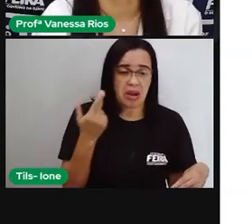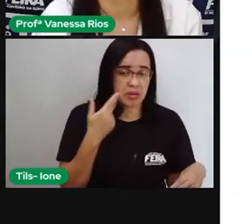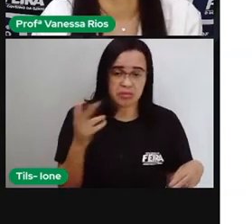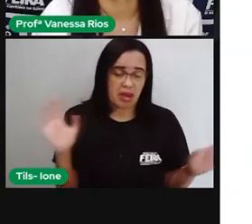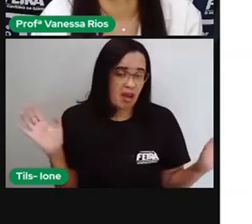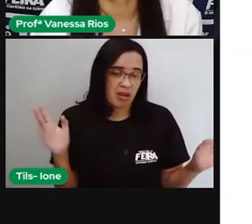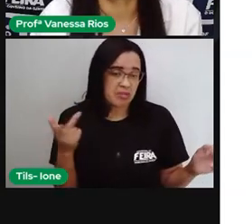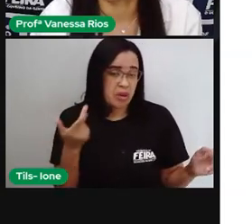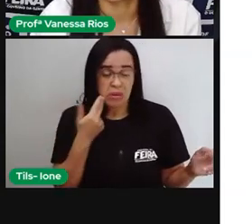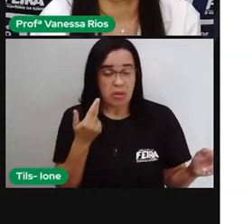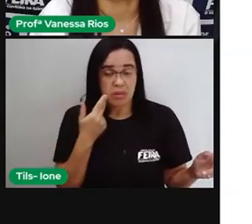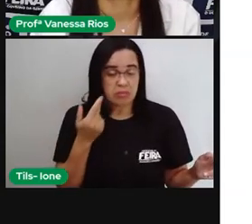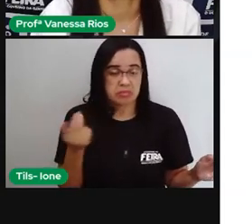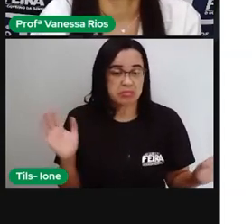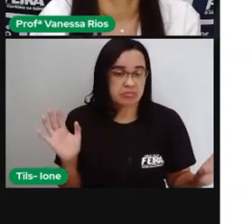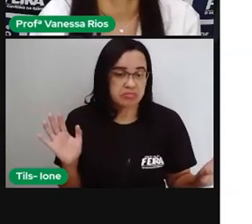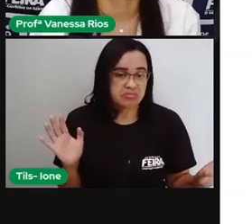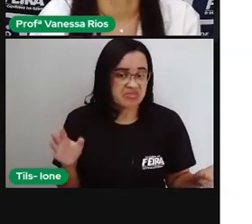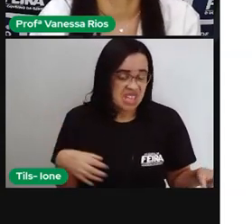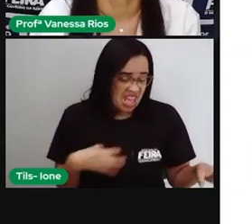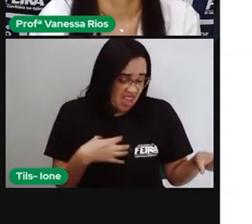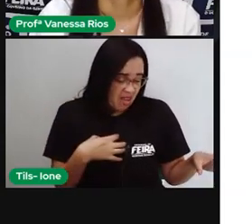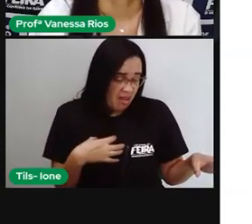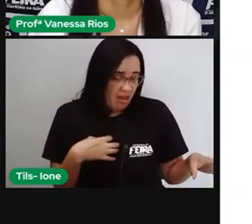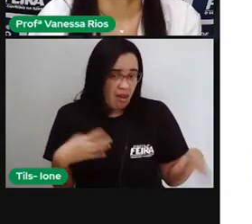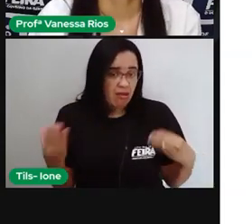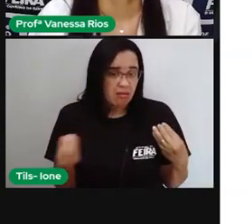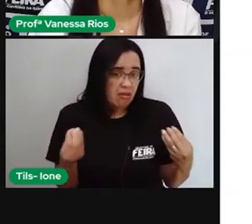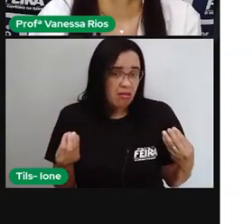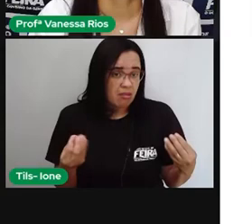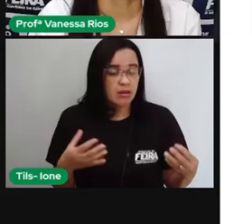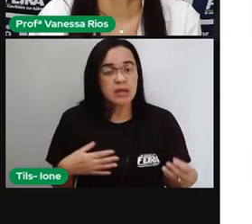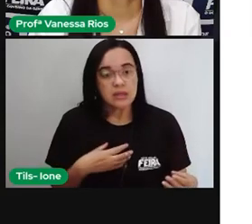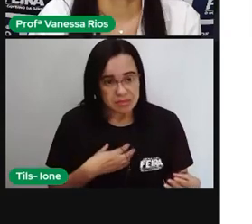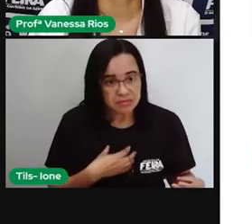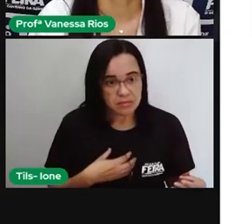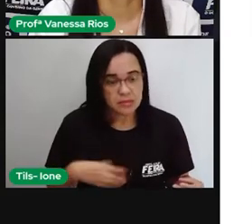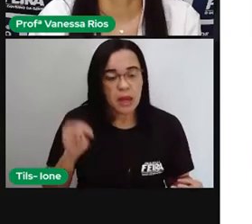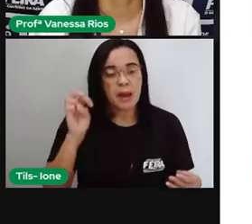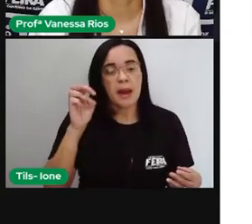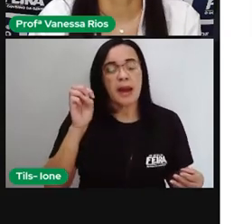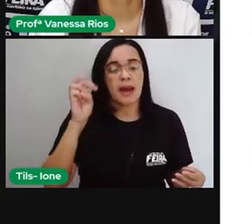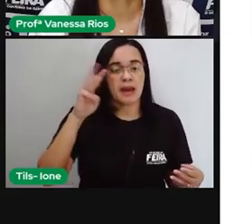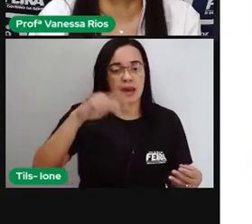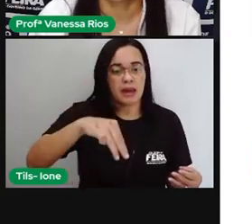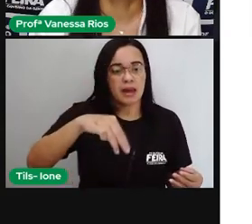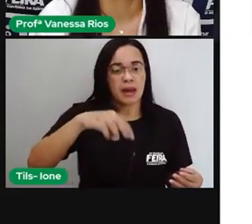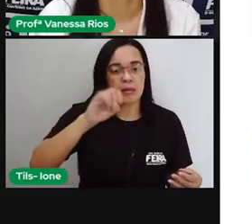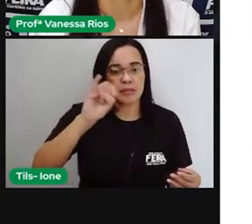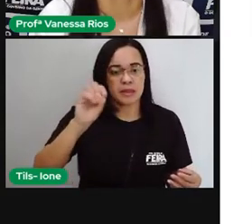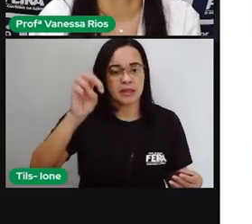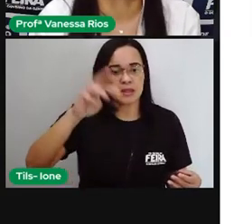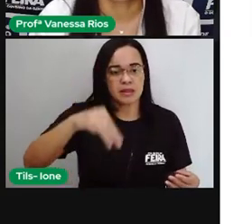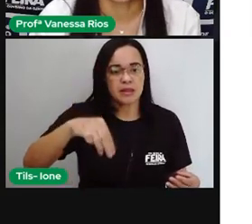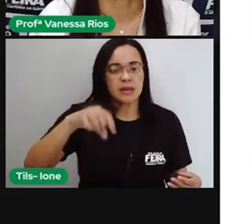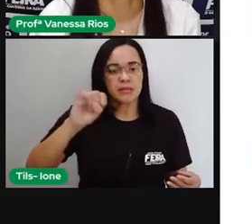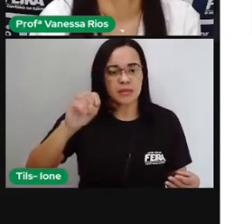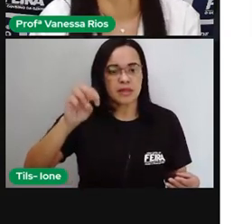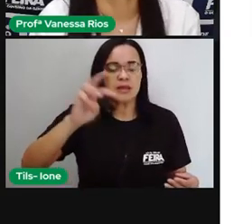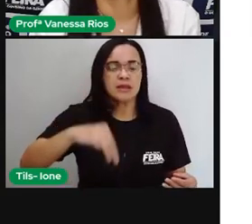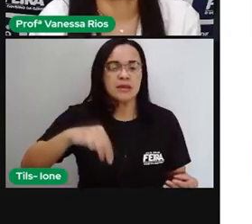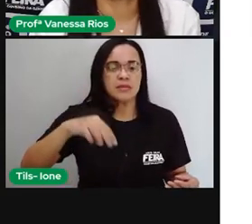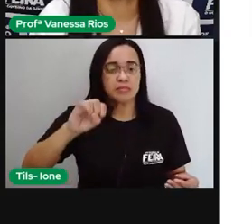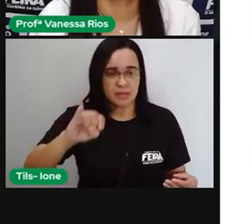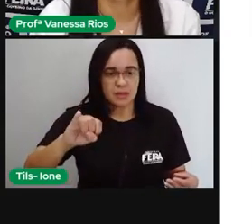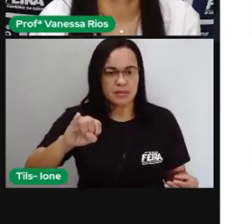É uma expressão aí muito utilizada em nosso dia a dia. Mas a gente observa que as lutas existem sim, porque os preconceitos,